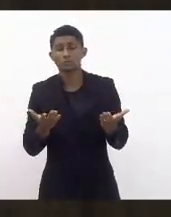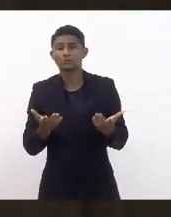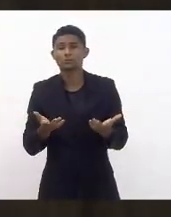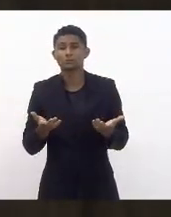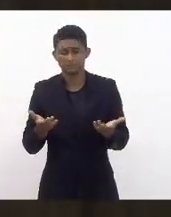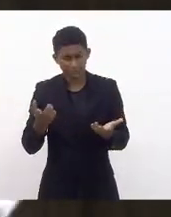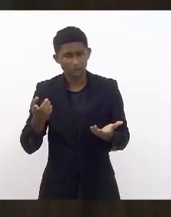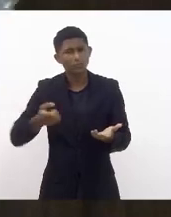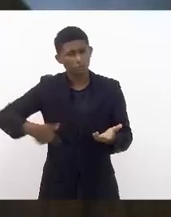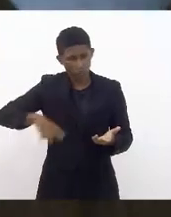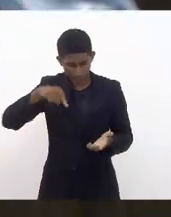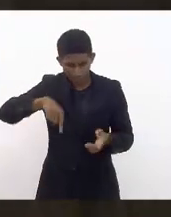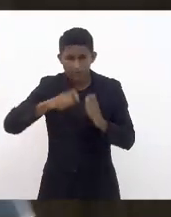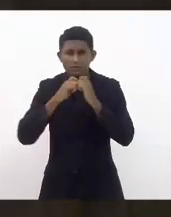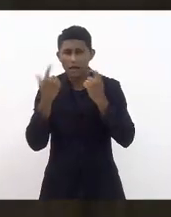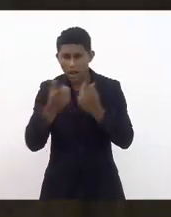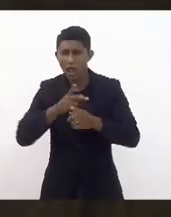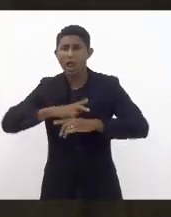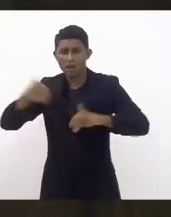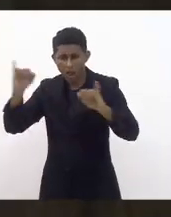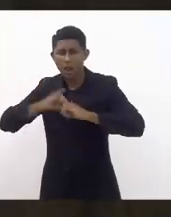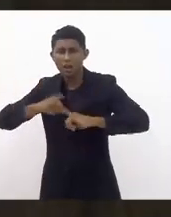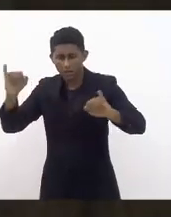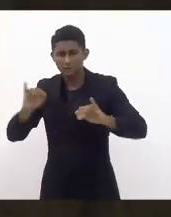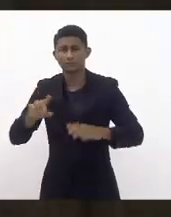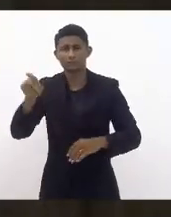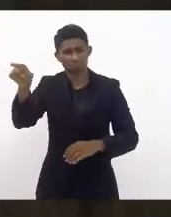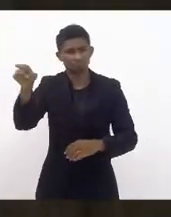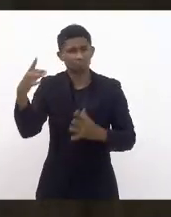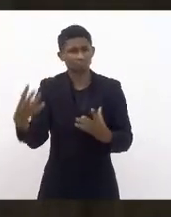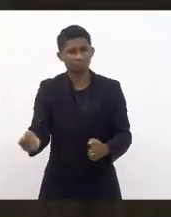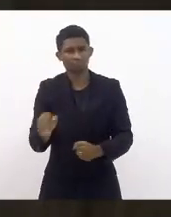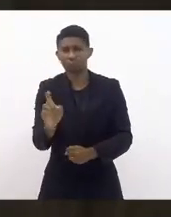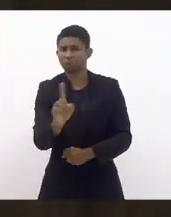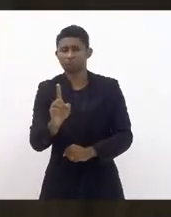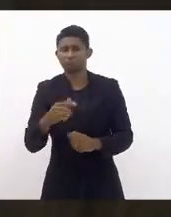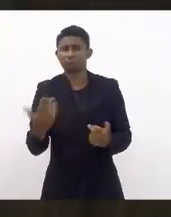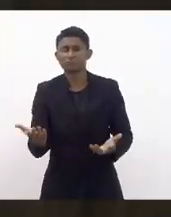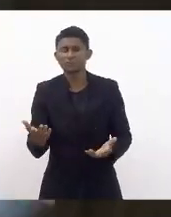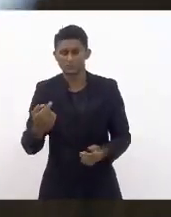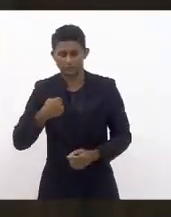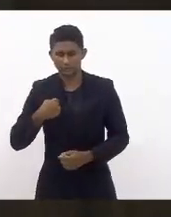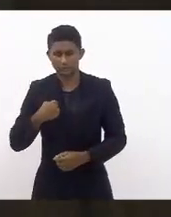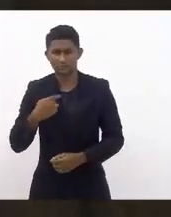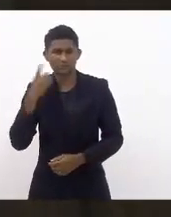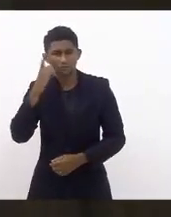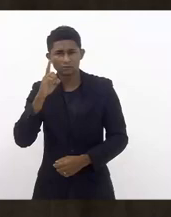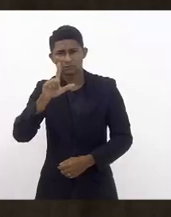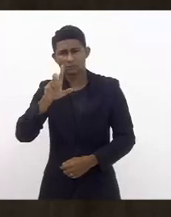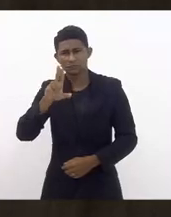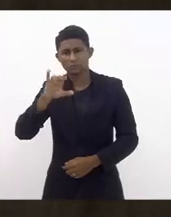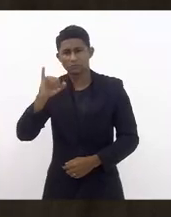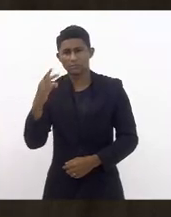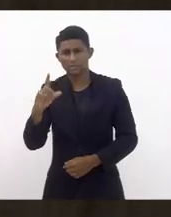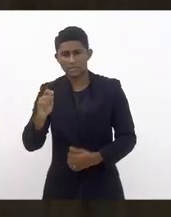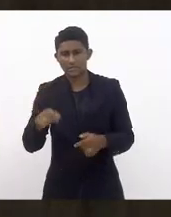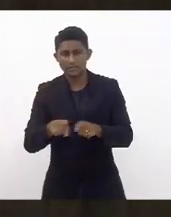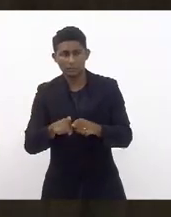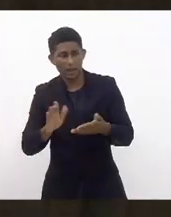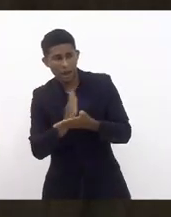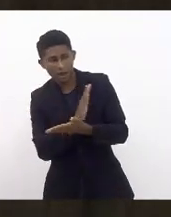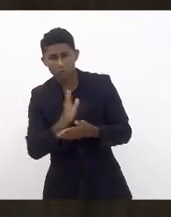nessa casa. Isso não aconteceu. Então, não bote no meu ombro da deputada Lucinha e daqueles que votaram contra